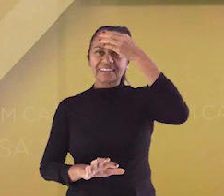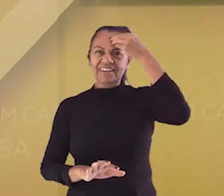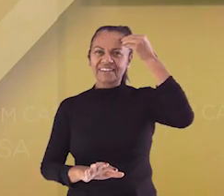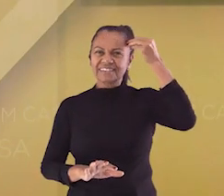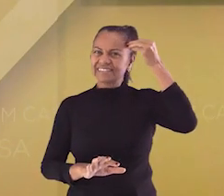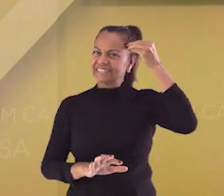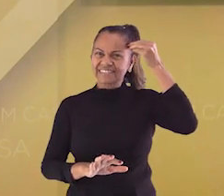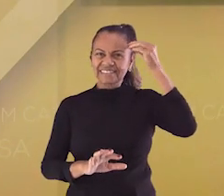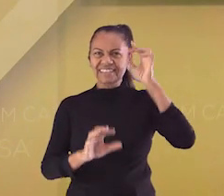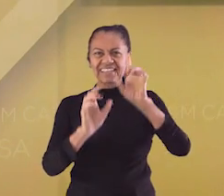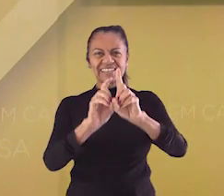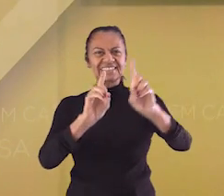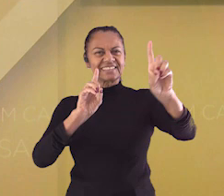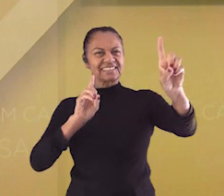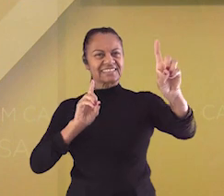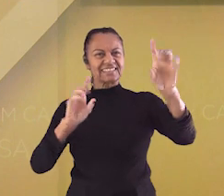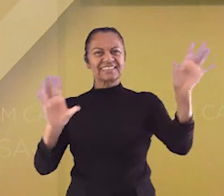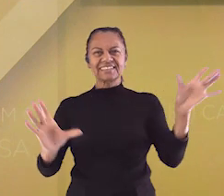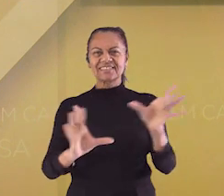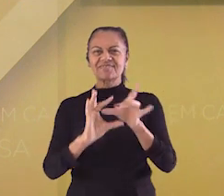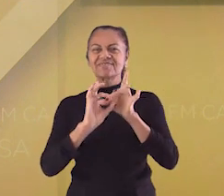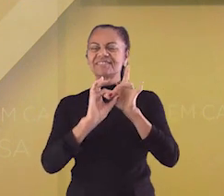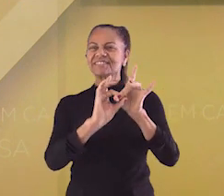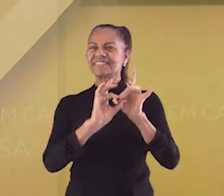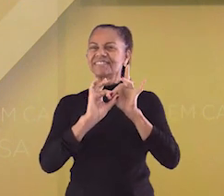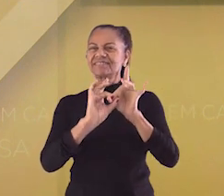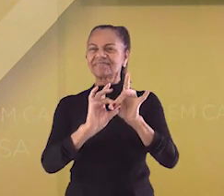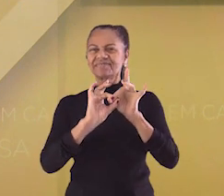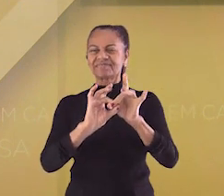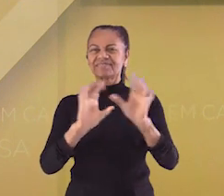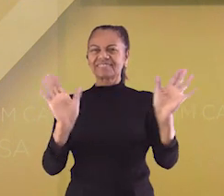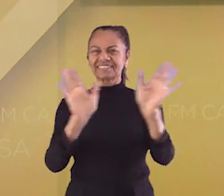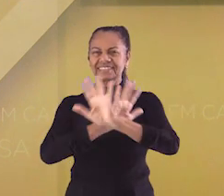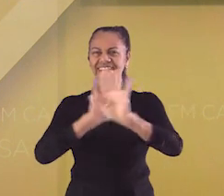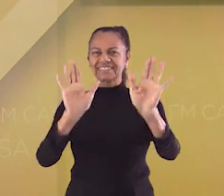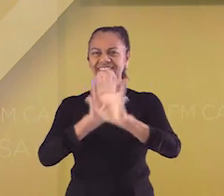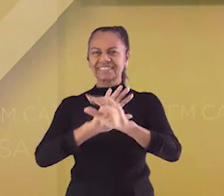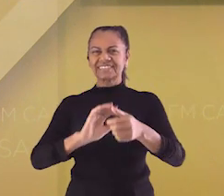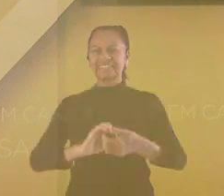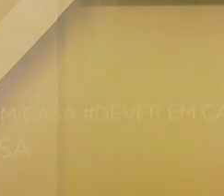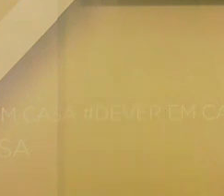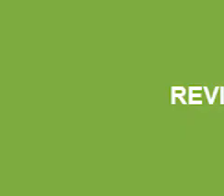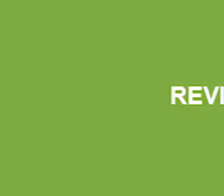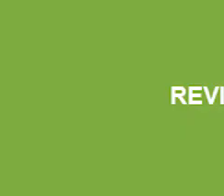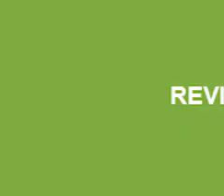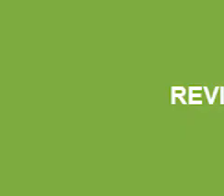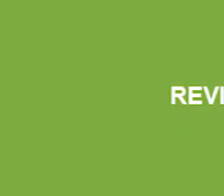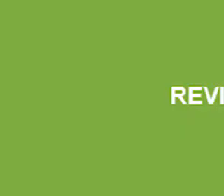Mas lembre-se que mesmo distantes, estamos juntos. Tchau, tchau!